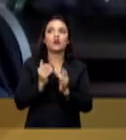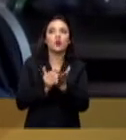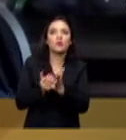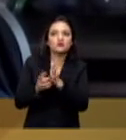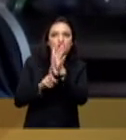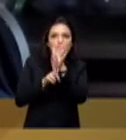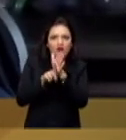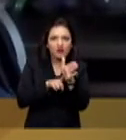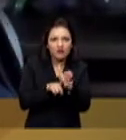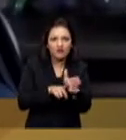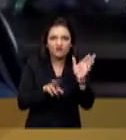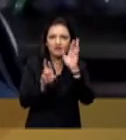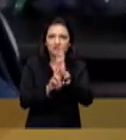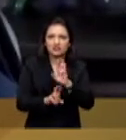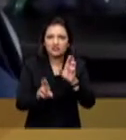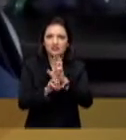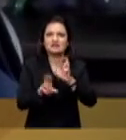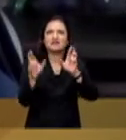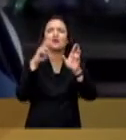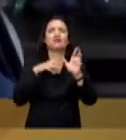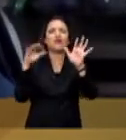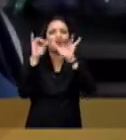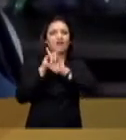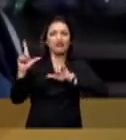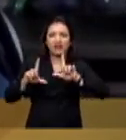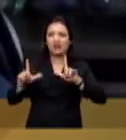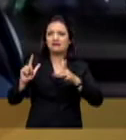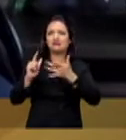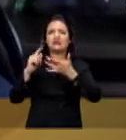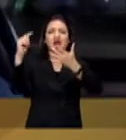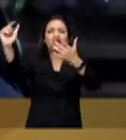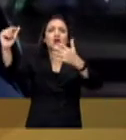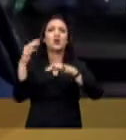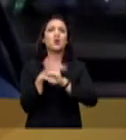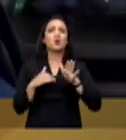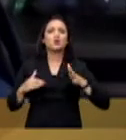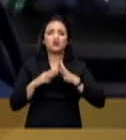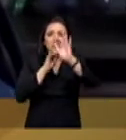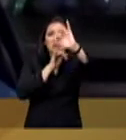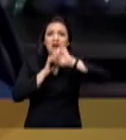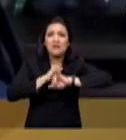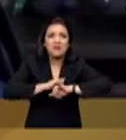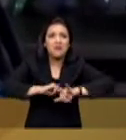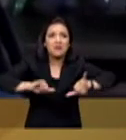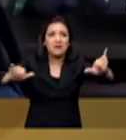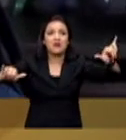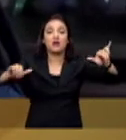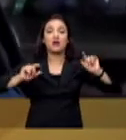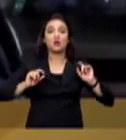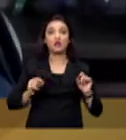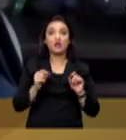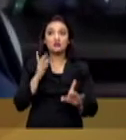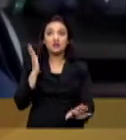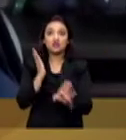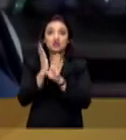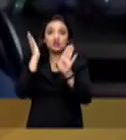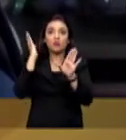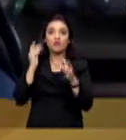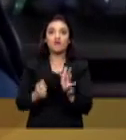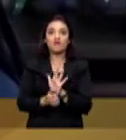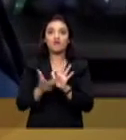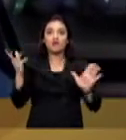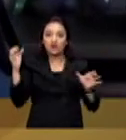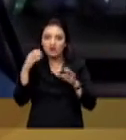grande exposição na mídia, na qual se identificaram diversos laboratórios clandestinos